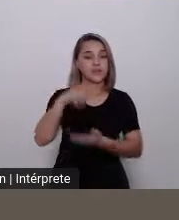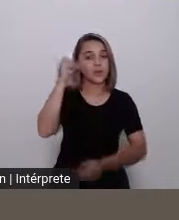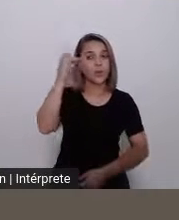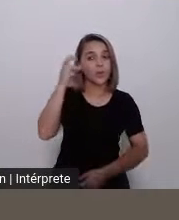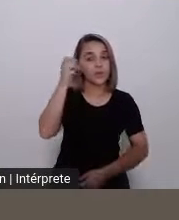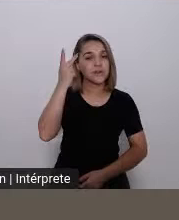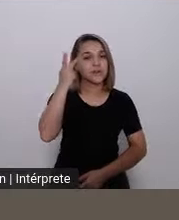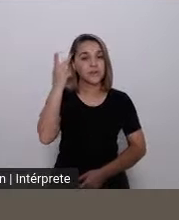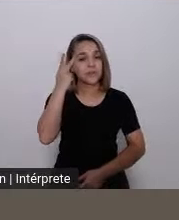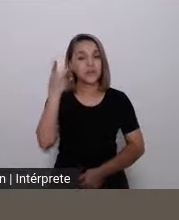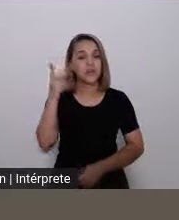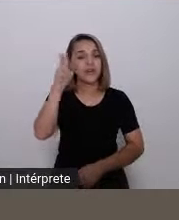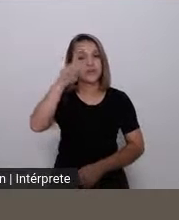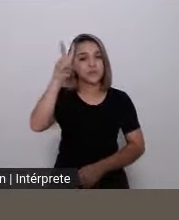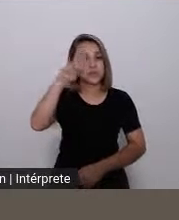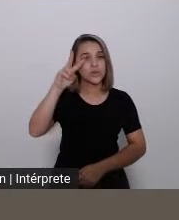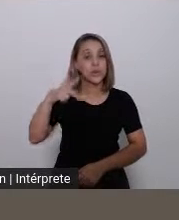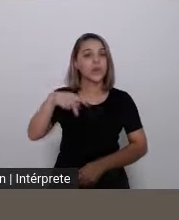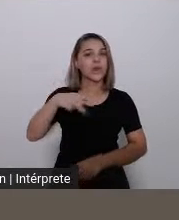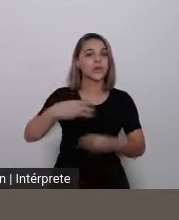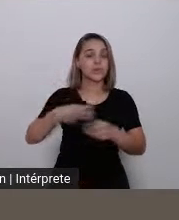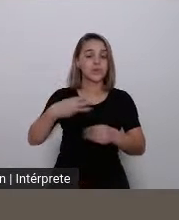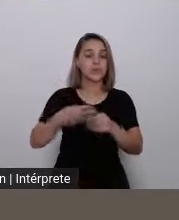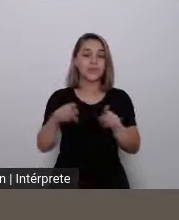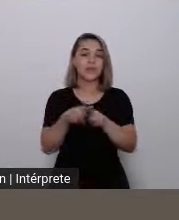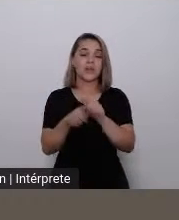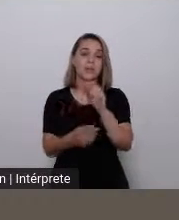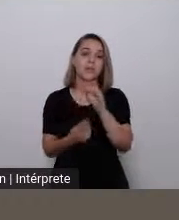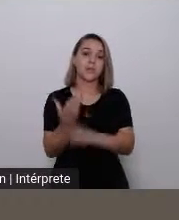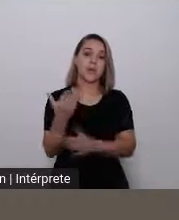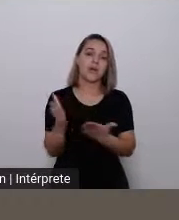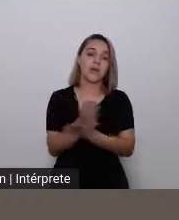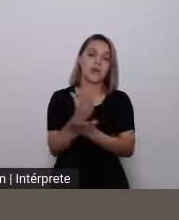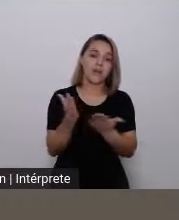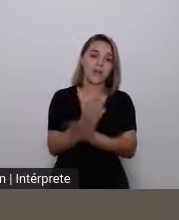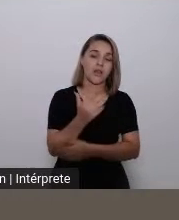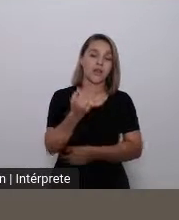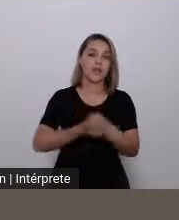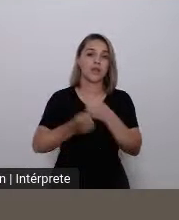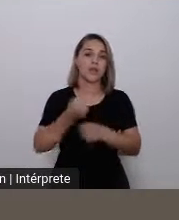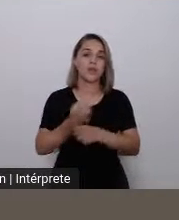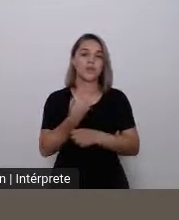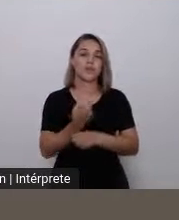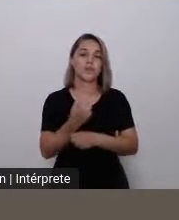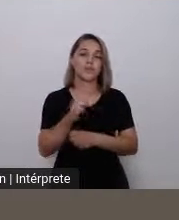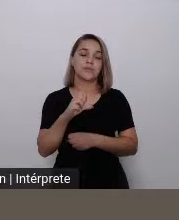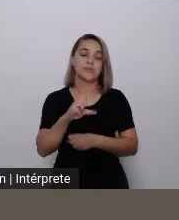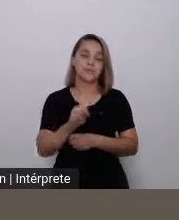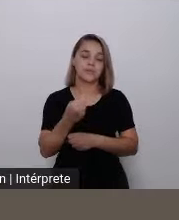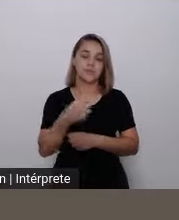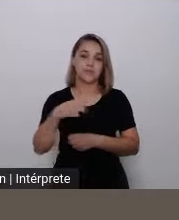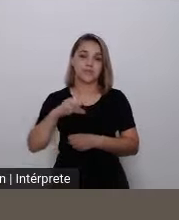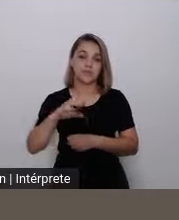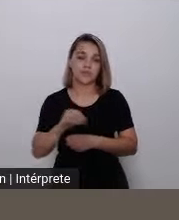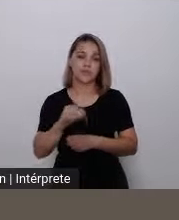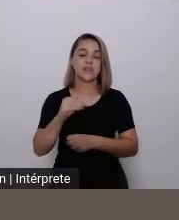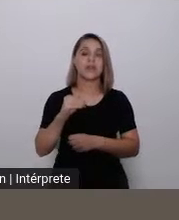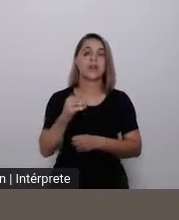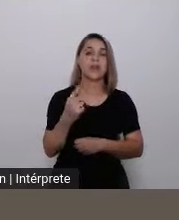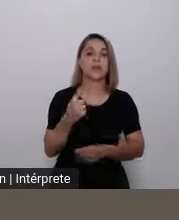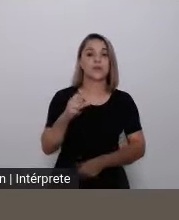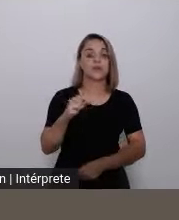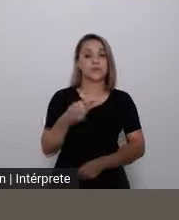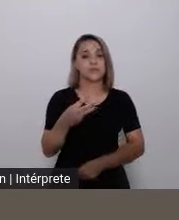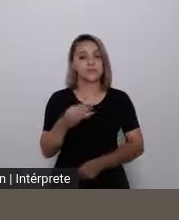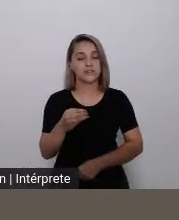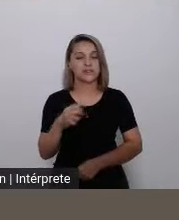Histórico Municipal e publicou a antologia Brasil 1890-1930, Pensamento Crítico em Fotografia, e também o